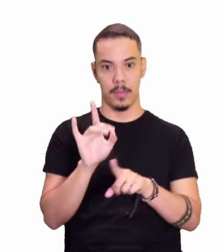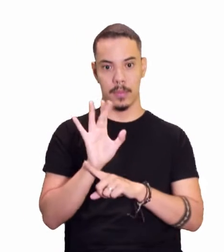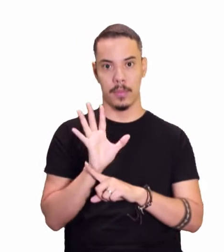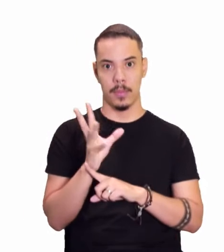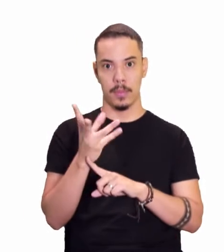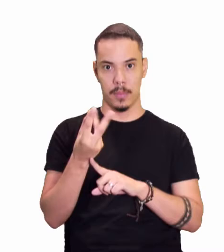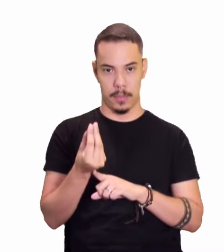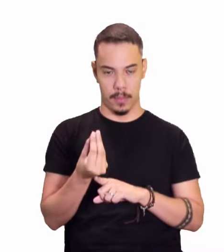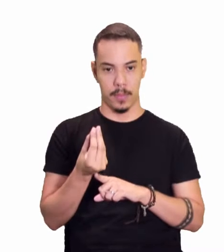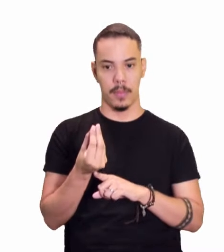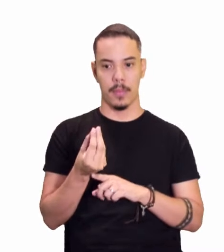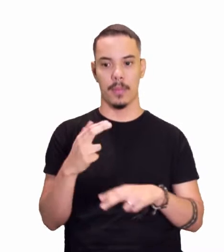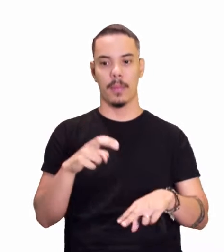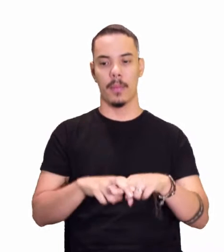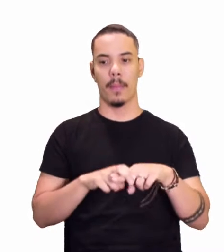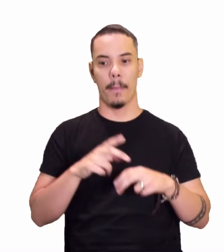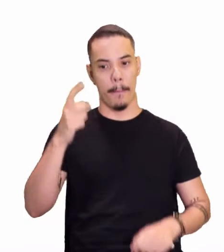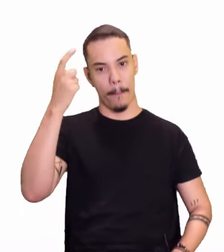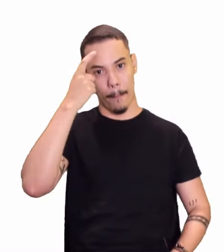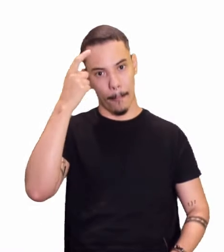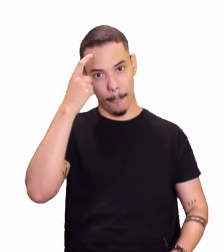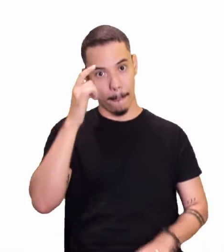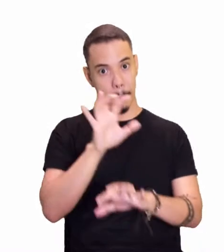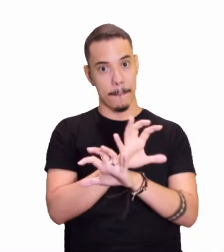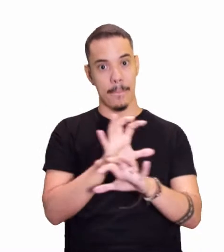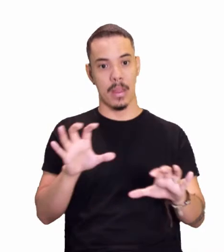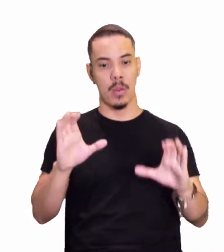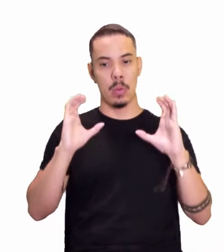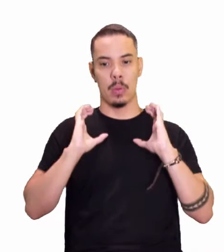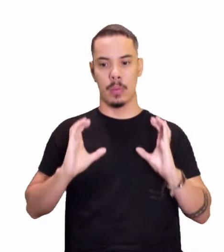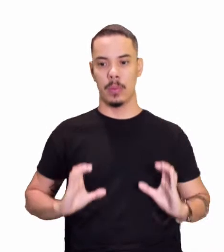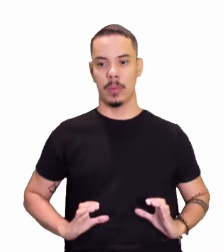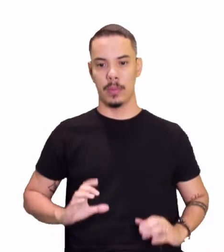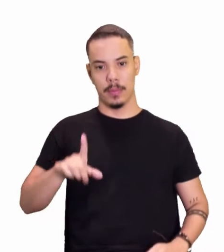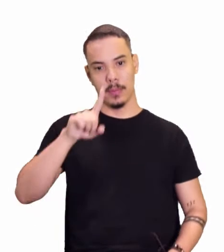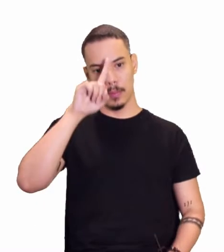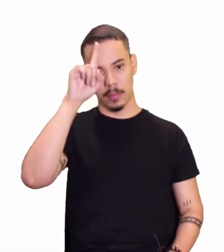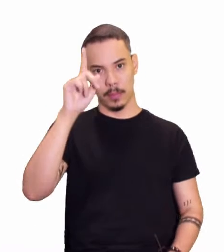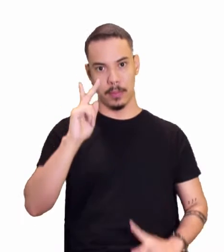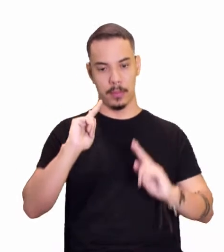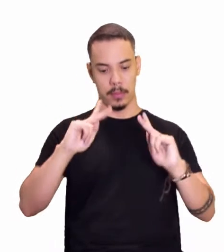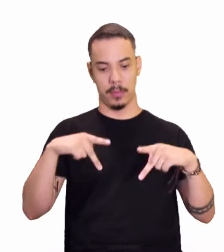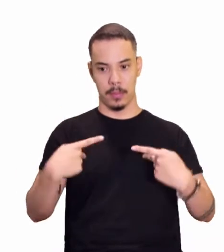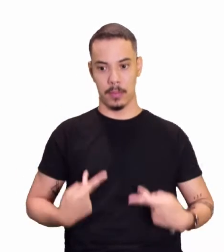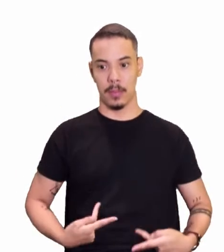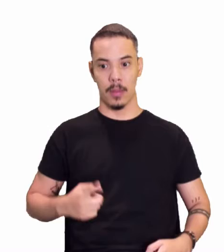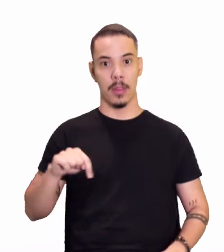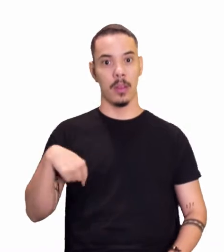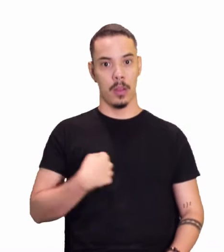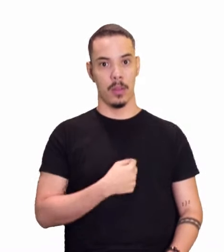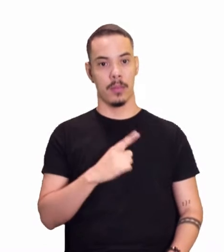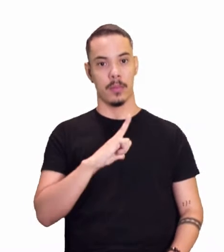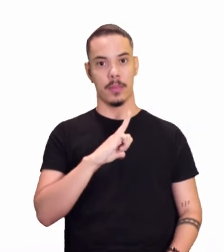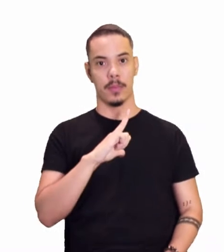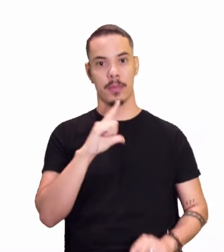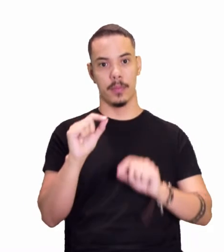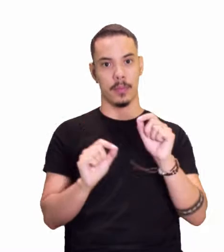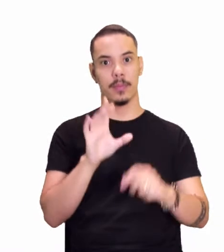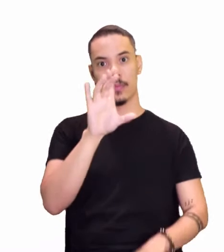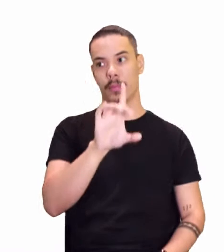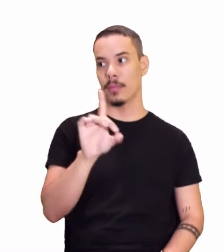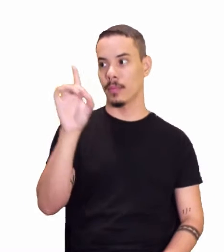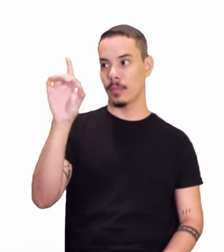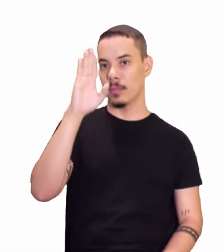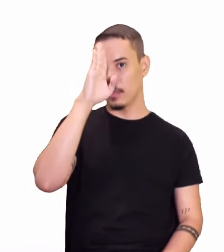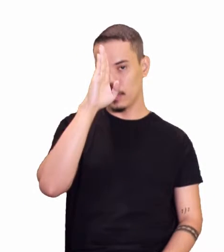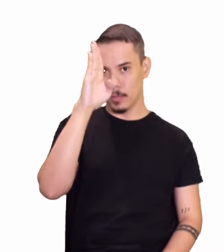artística, ok? Então esse pensamento, esse comportamento, essa ideia humanista em que nós vamos ter ali a questão do Deus